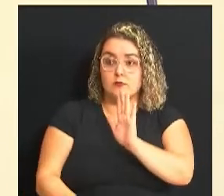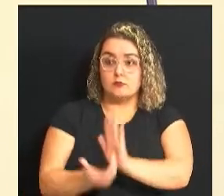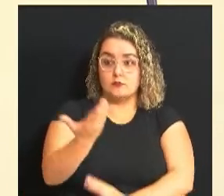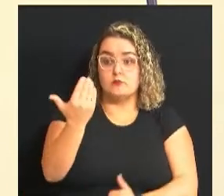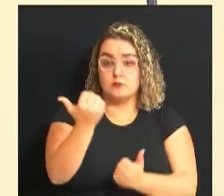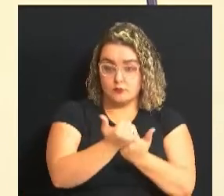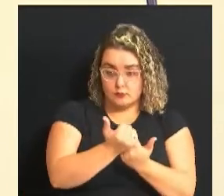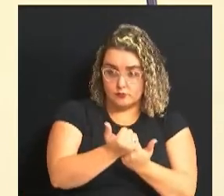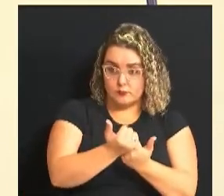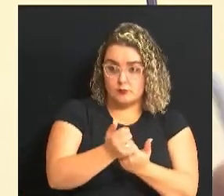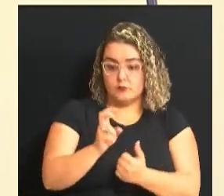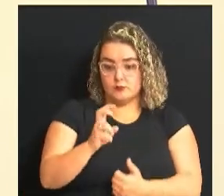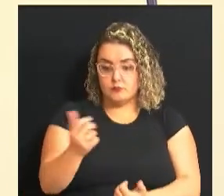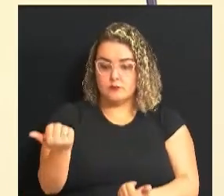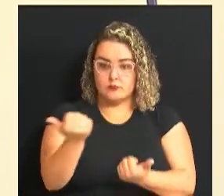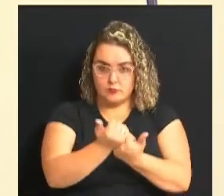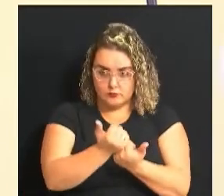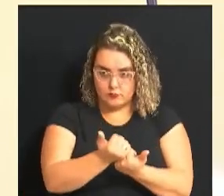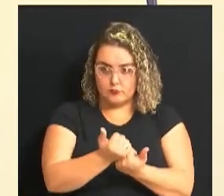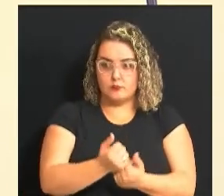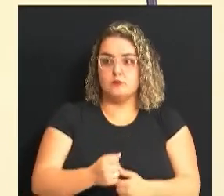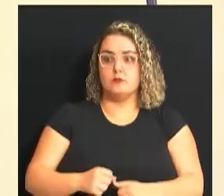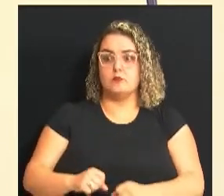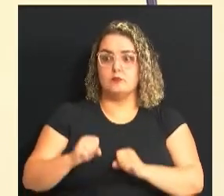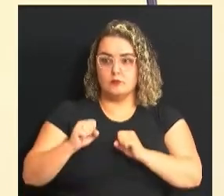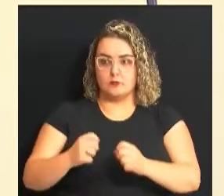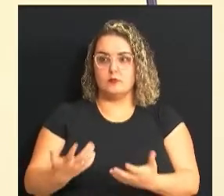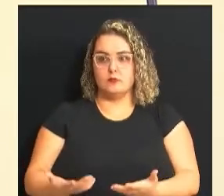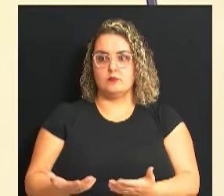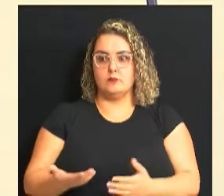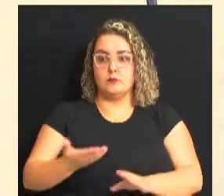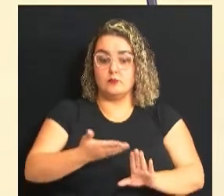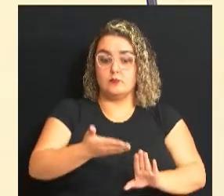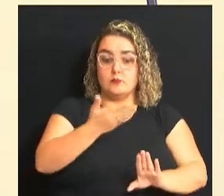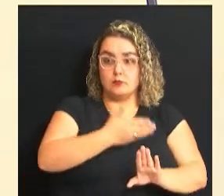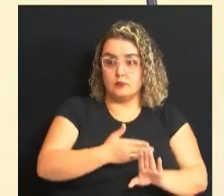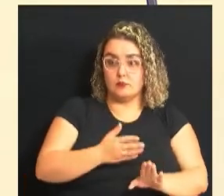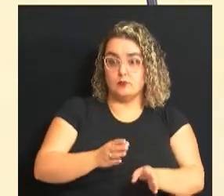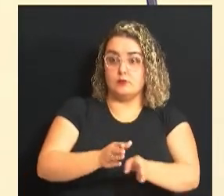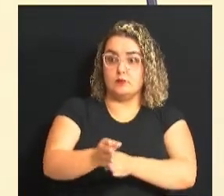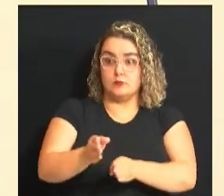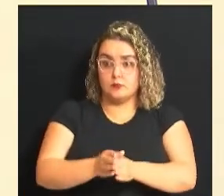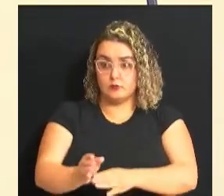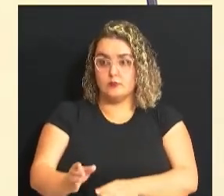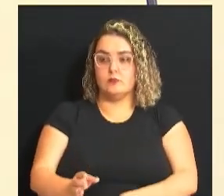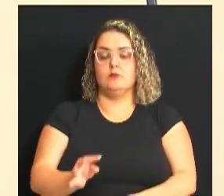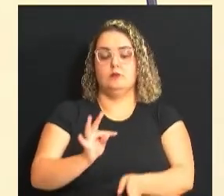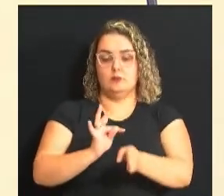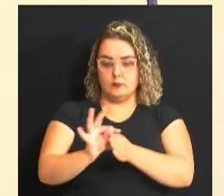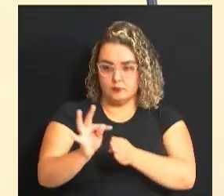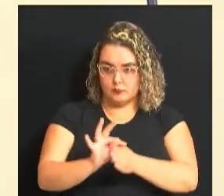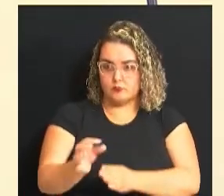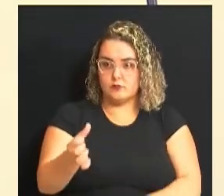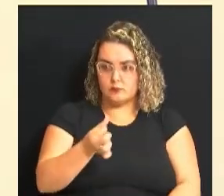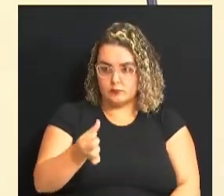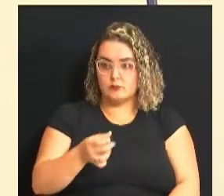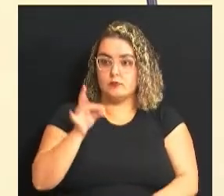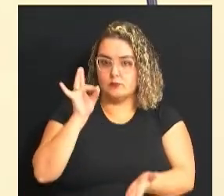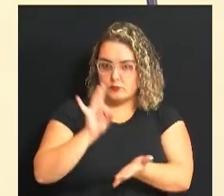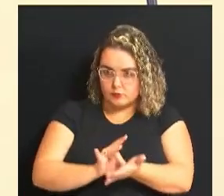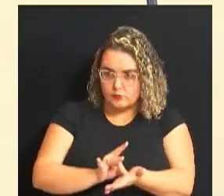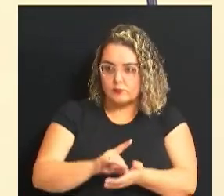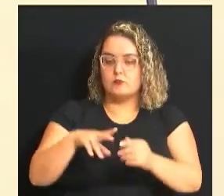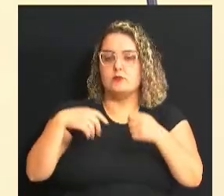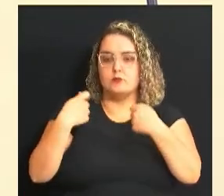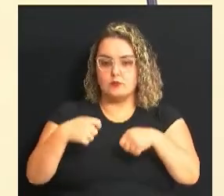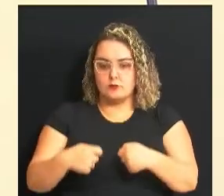os 5 cargos para que a gente tenha, mas por trás disso, para que o Conselho Tutelar, o sexto conselho exista, é